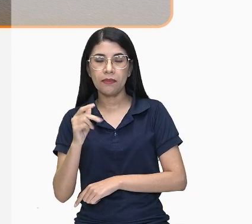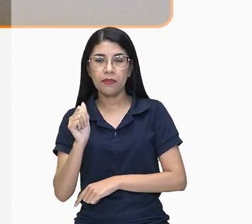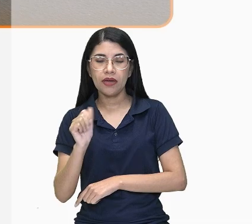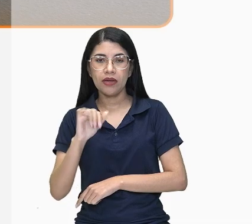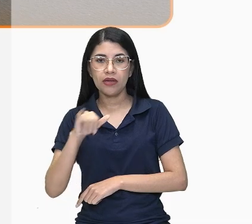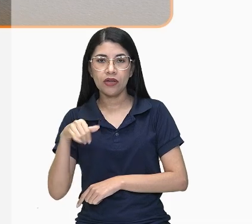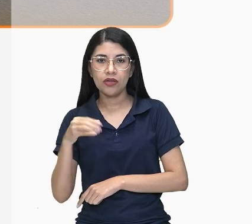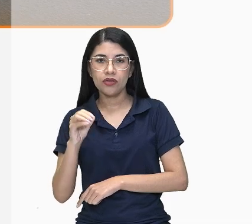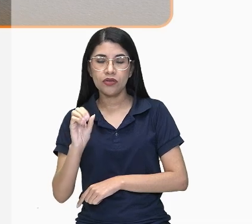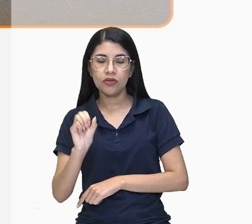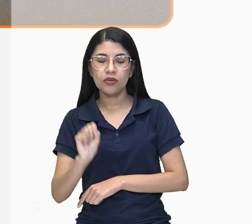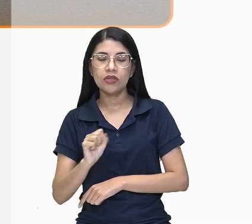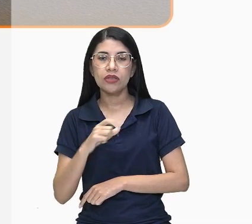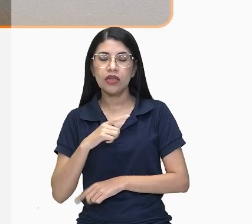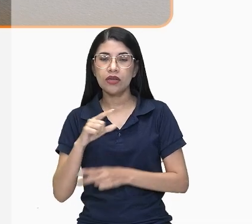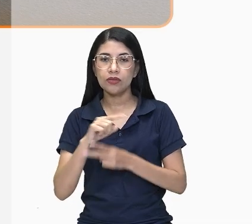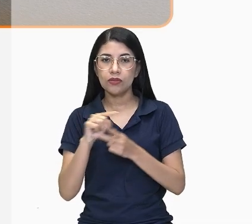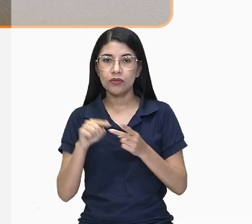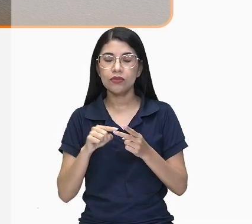de coloração